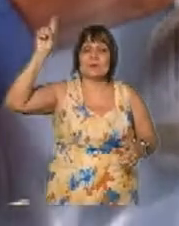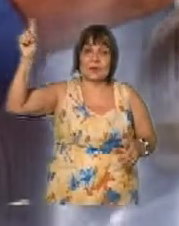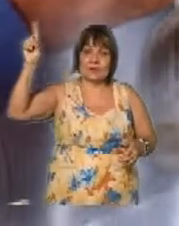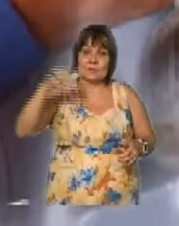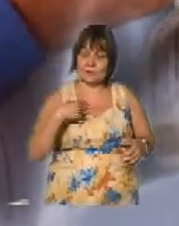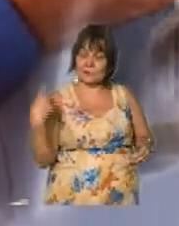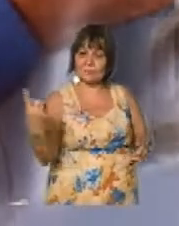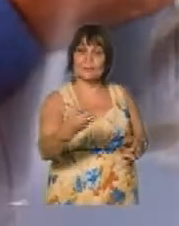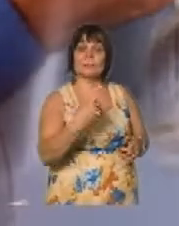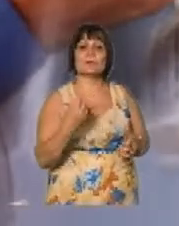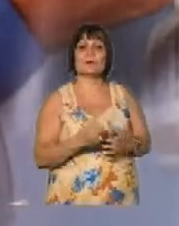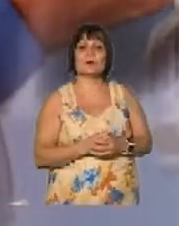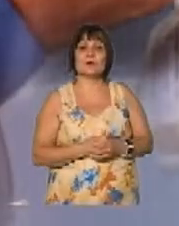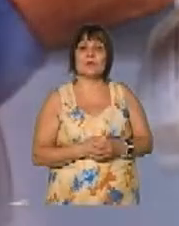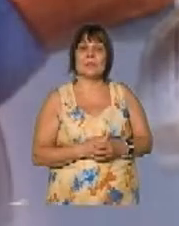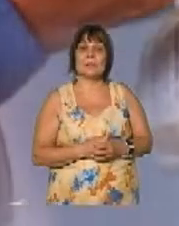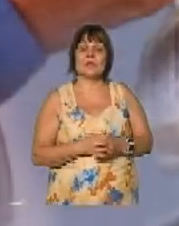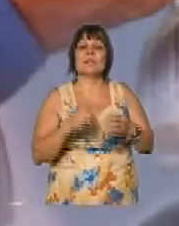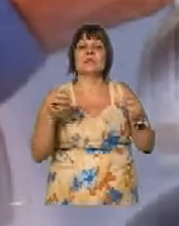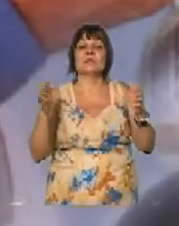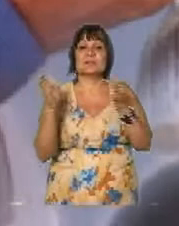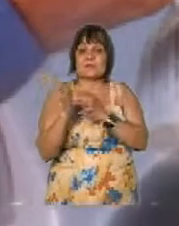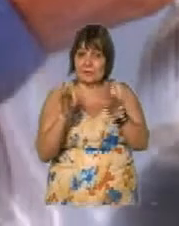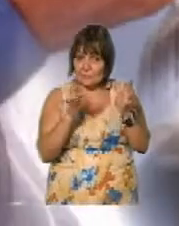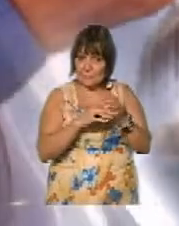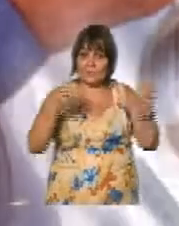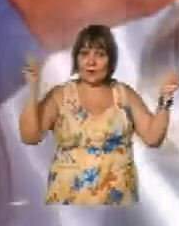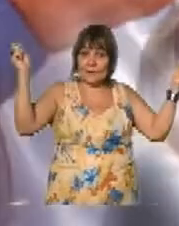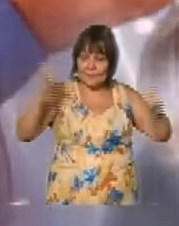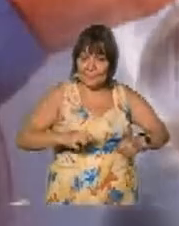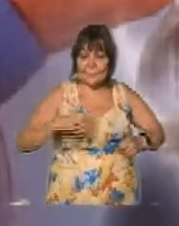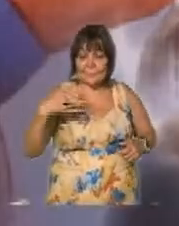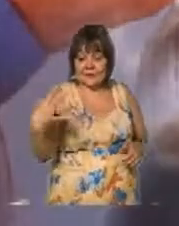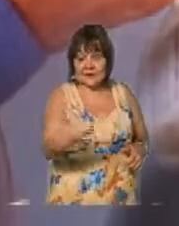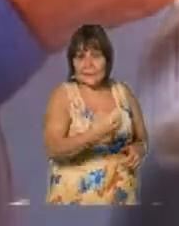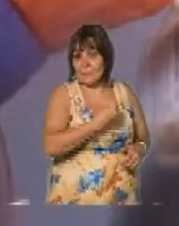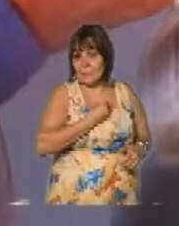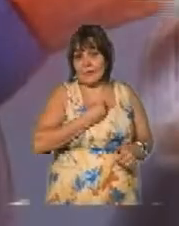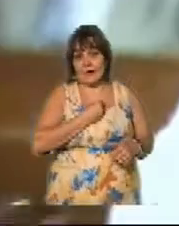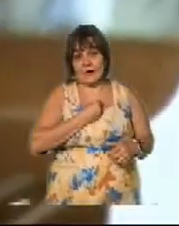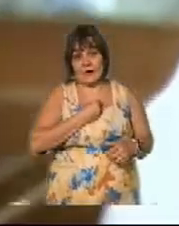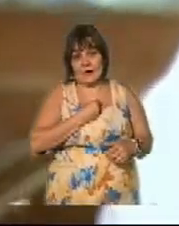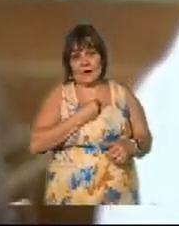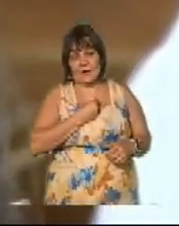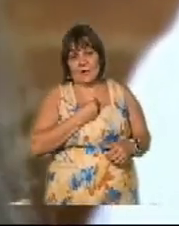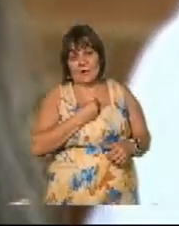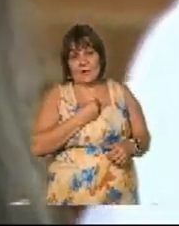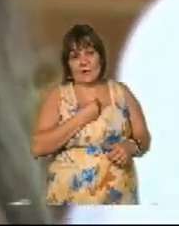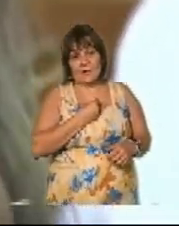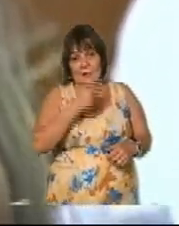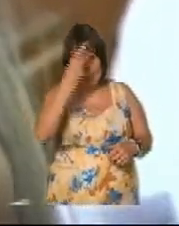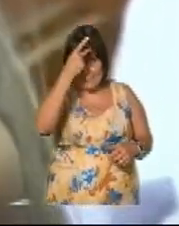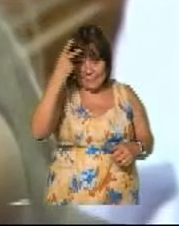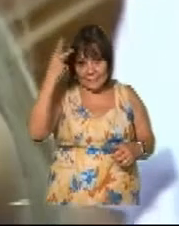totalmente os que por ele se chegam a Deus, vivendo sempre a interceder por nós. Ele salva totalmente, ele não salva para perder